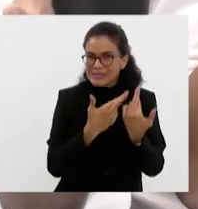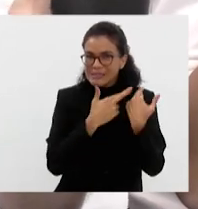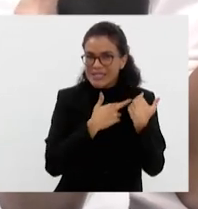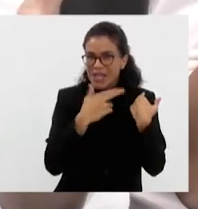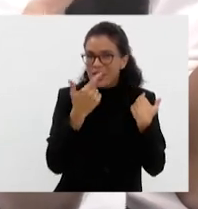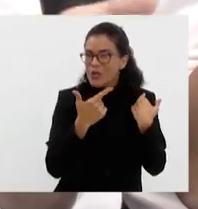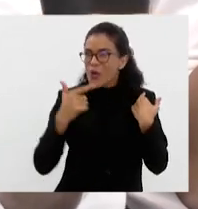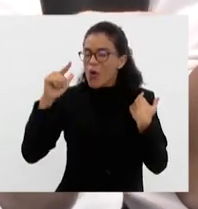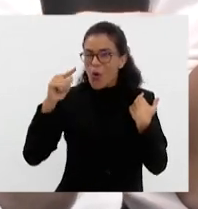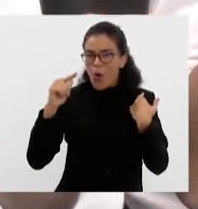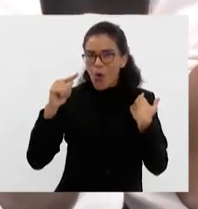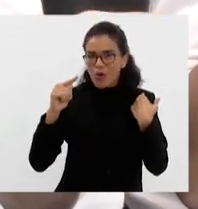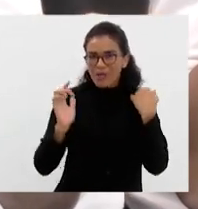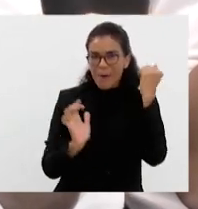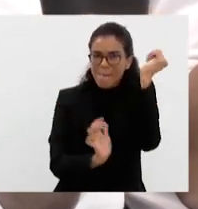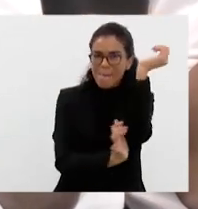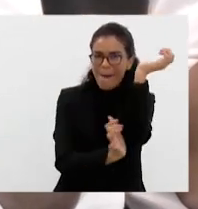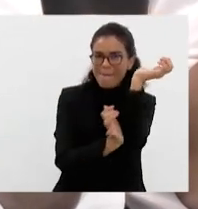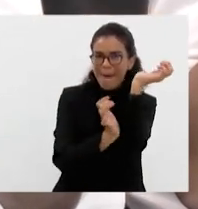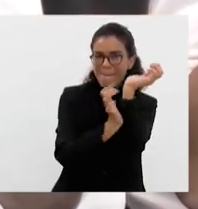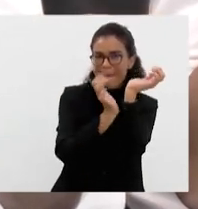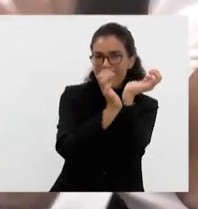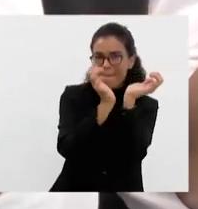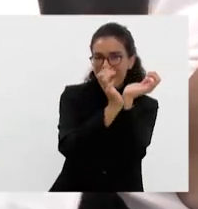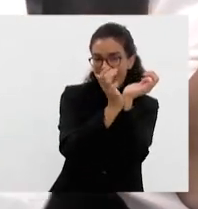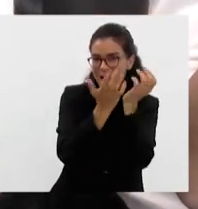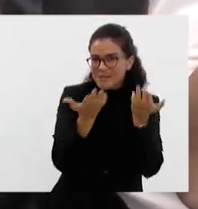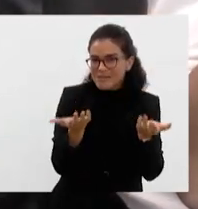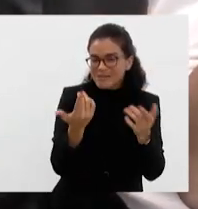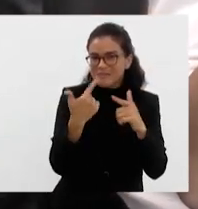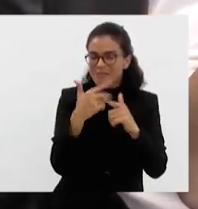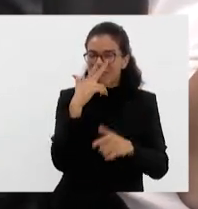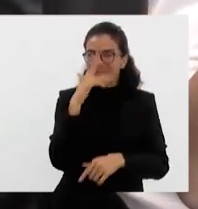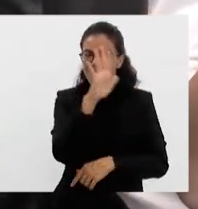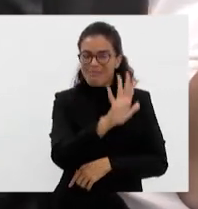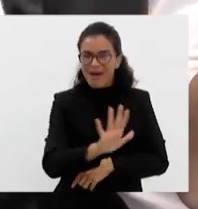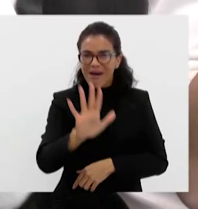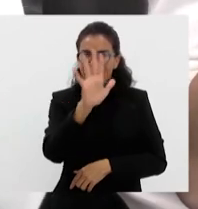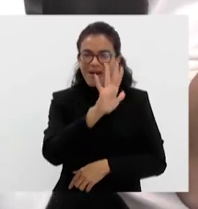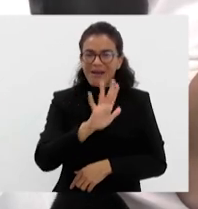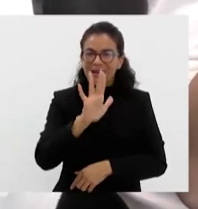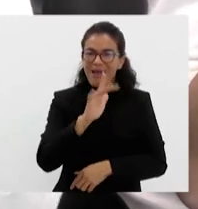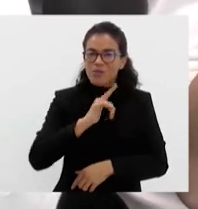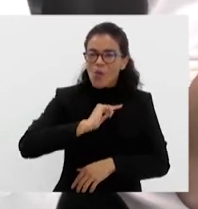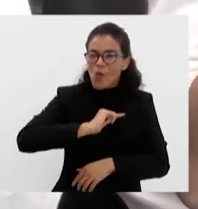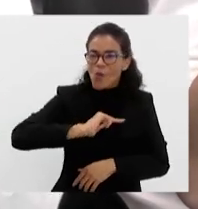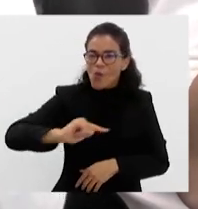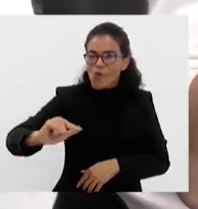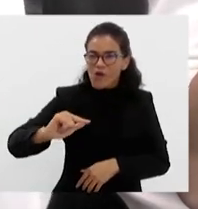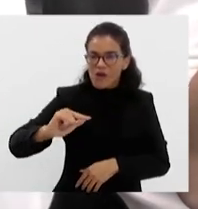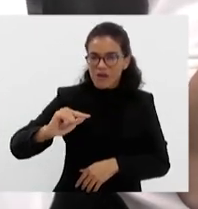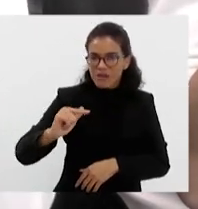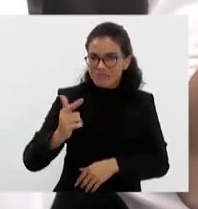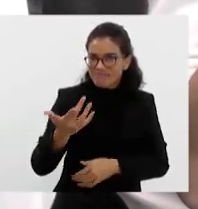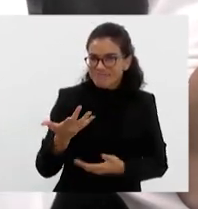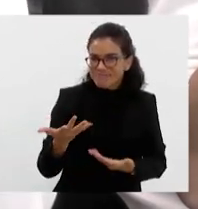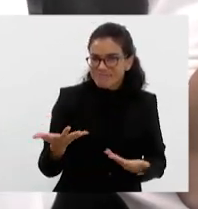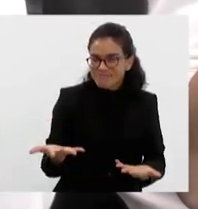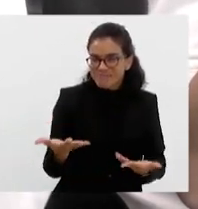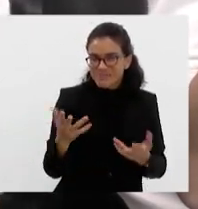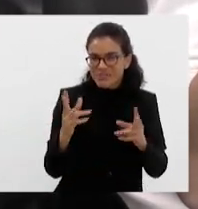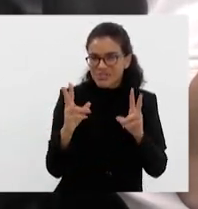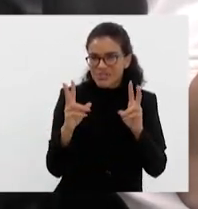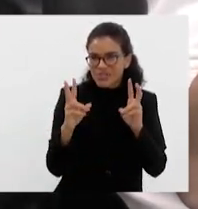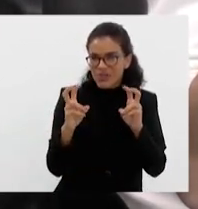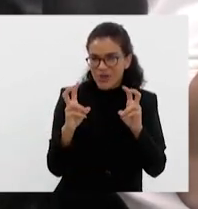outras instâncias, caso provocadas, que dá a impressão que há um vazio absoluto, né, em relação a temas como